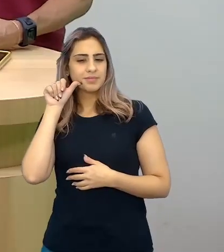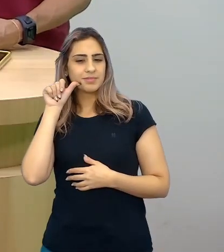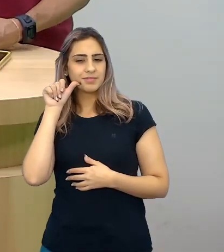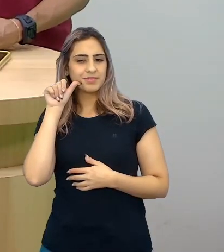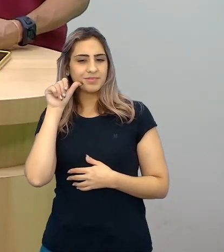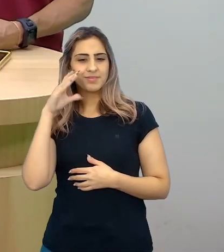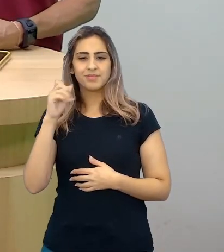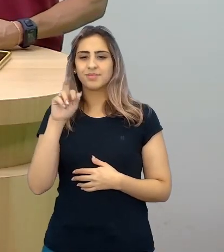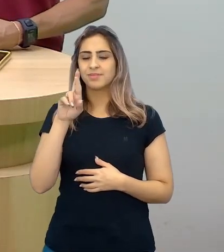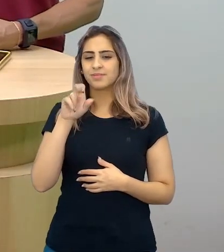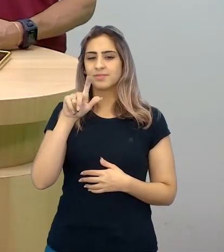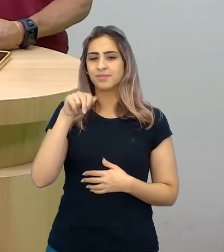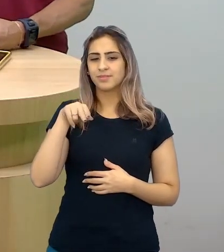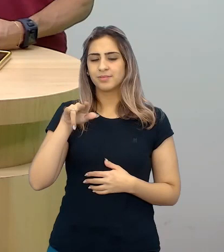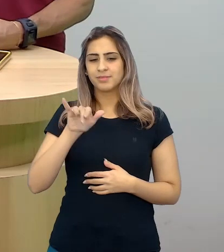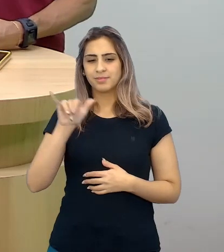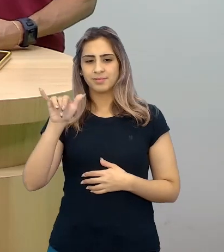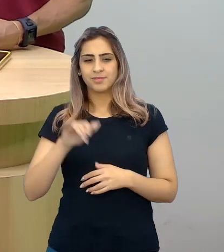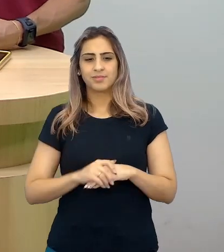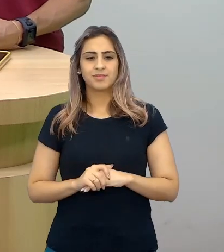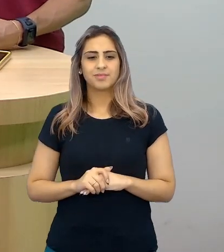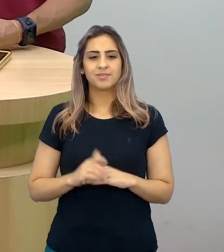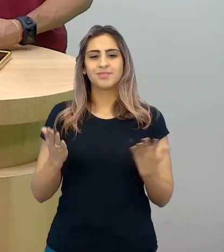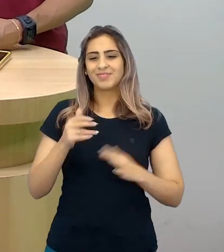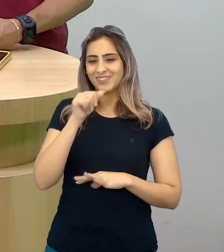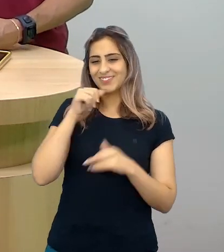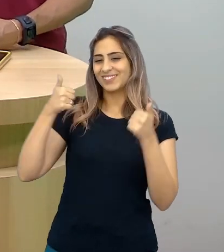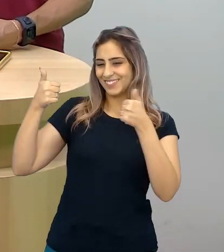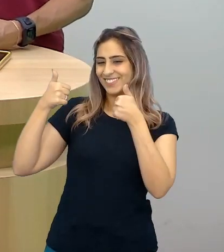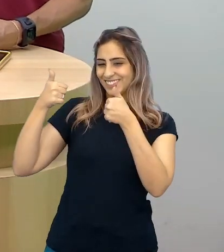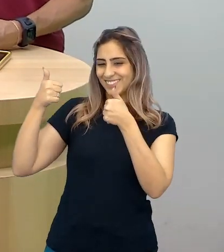e a Caroline, é então, isso? Bianca e Caroline. Acho que agora é a Bianca